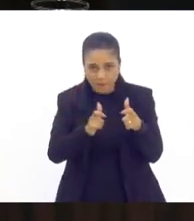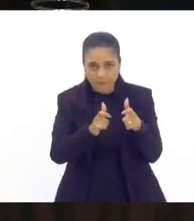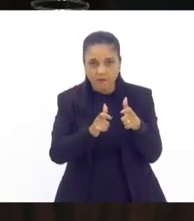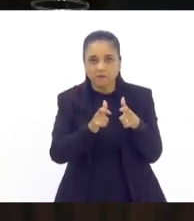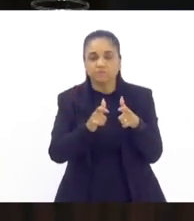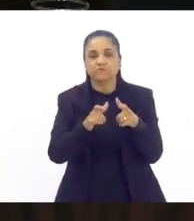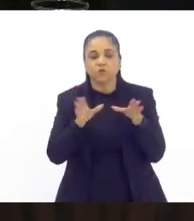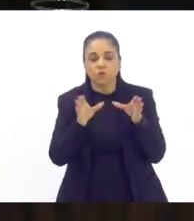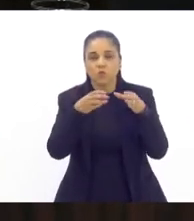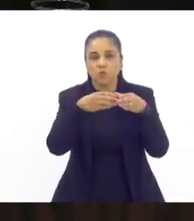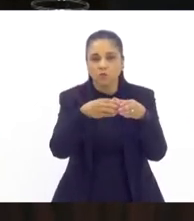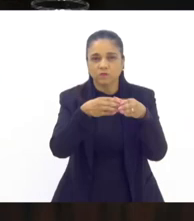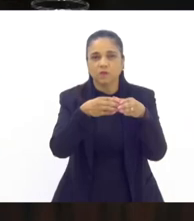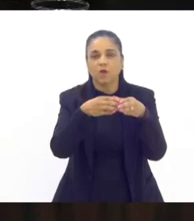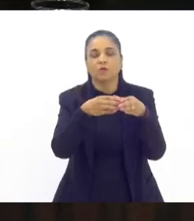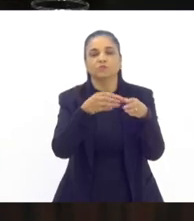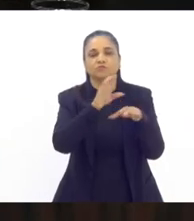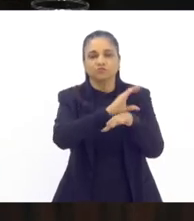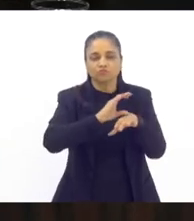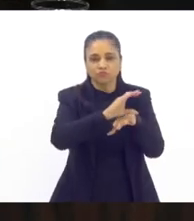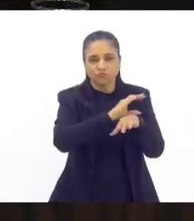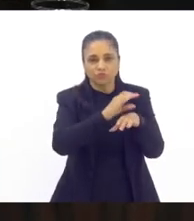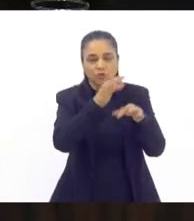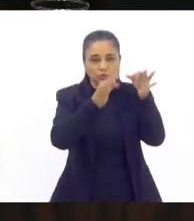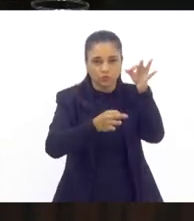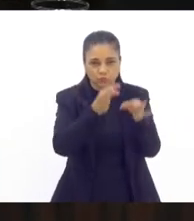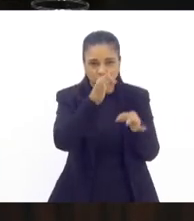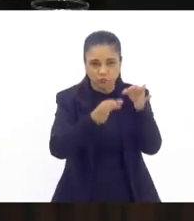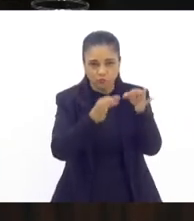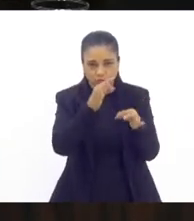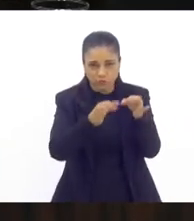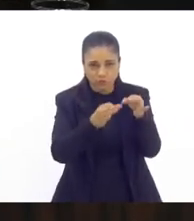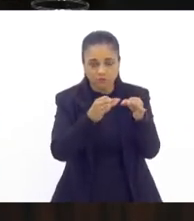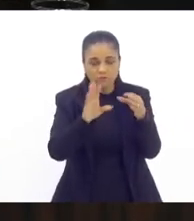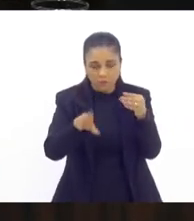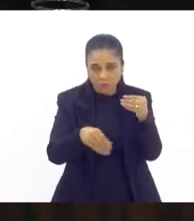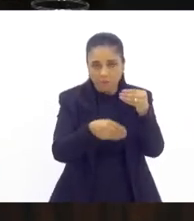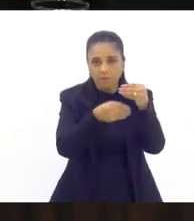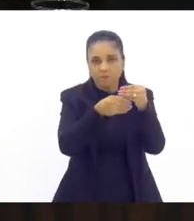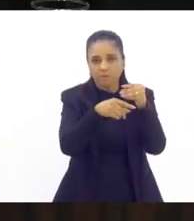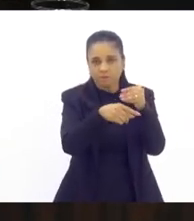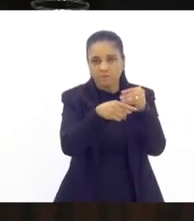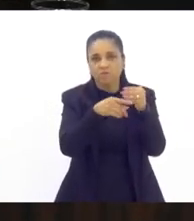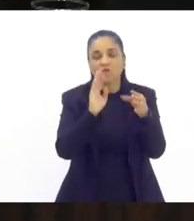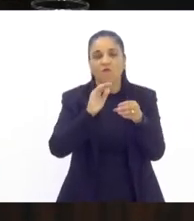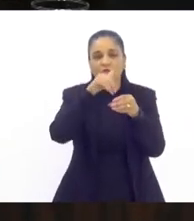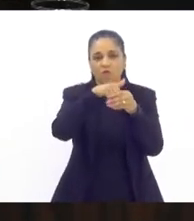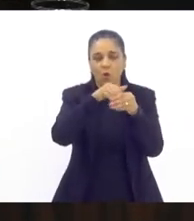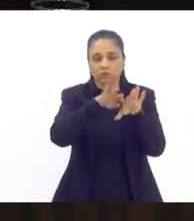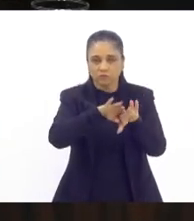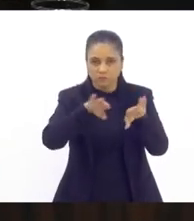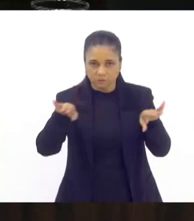das Comissões de Constituição e Justiça pela anexão, com voto separado.